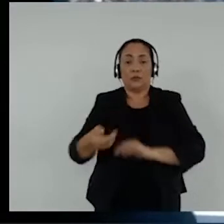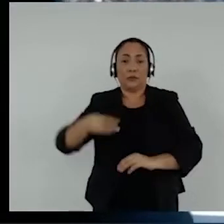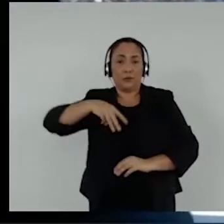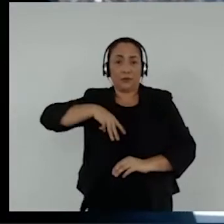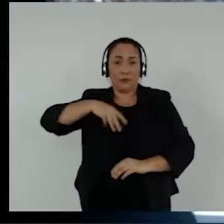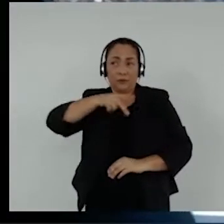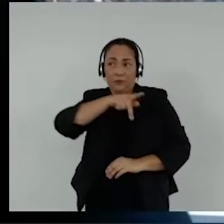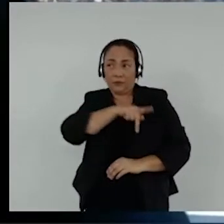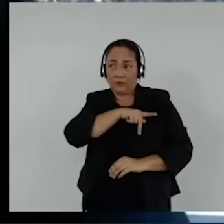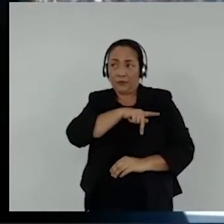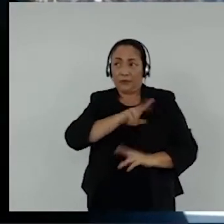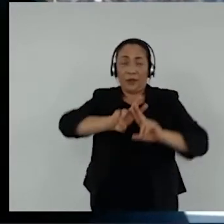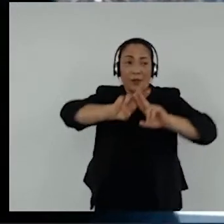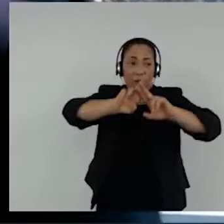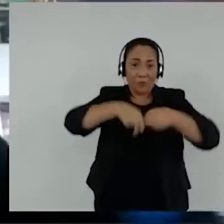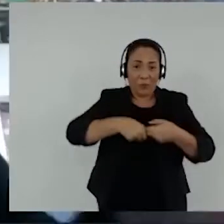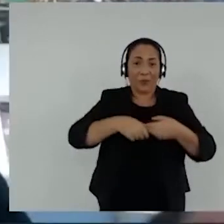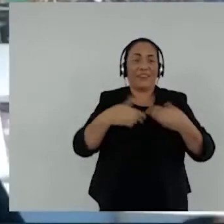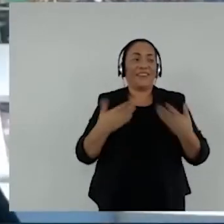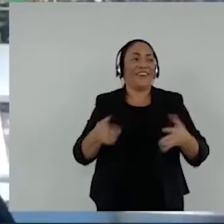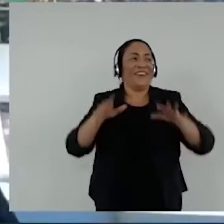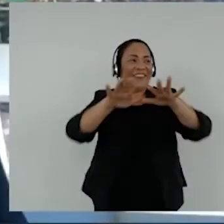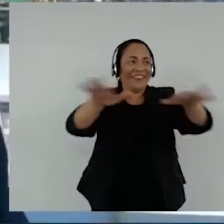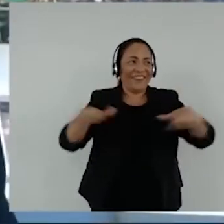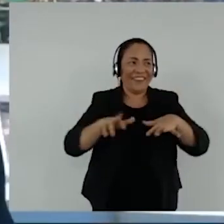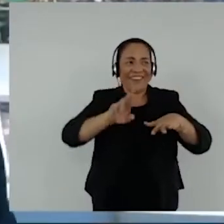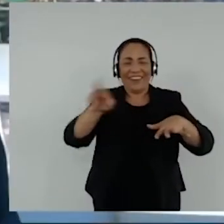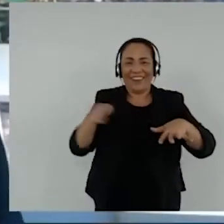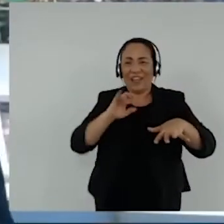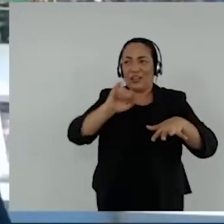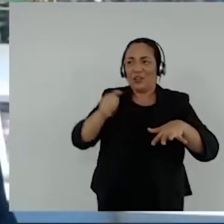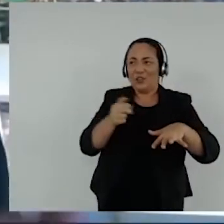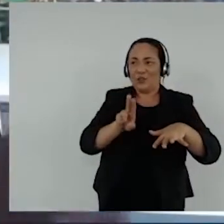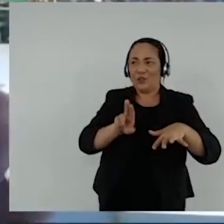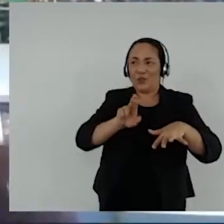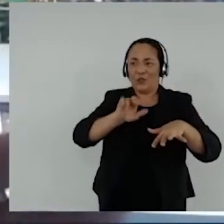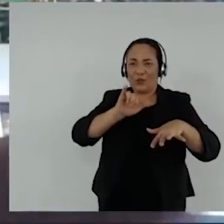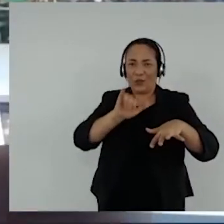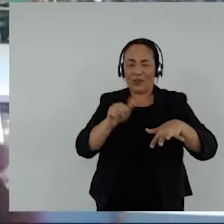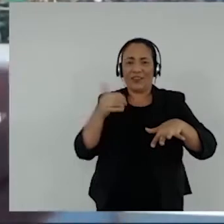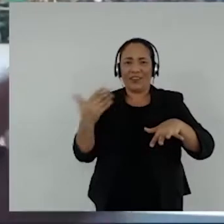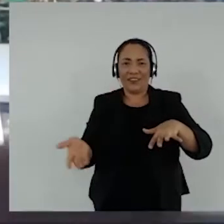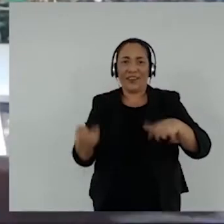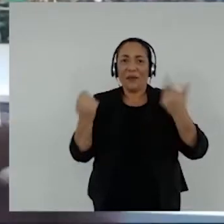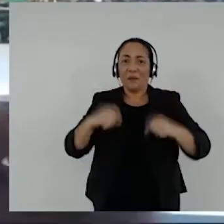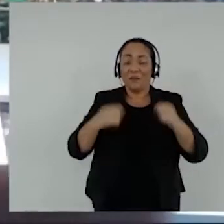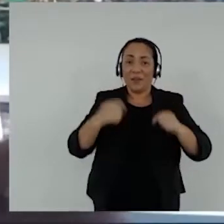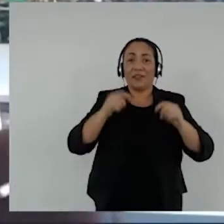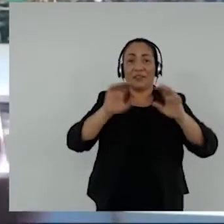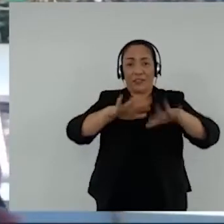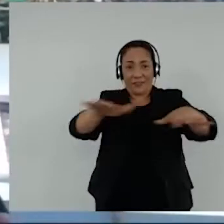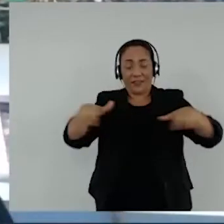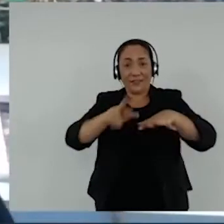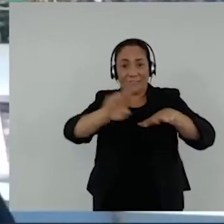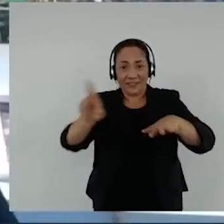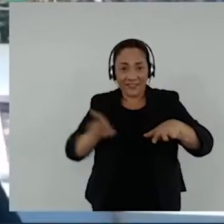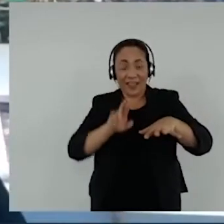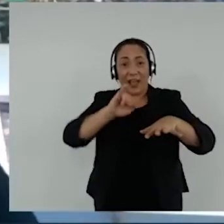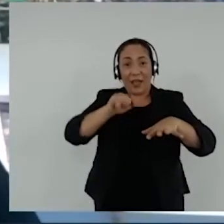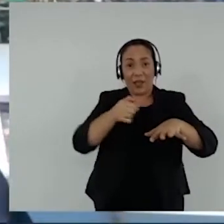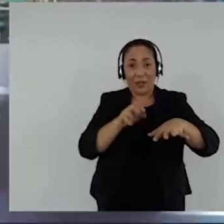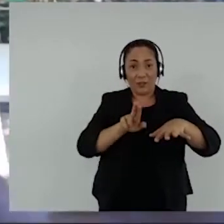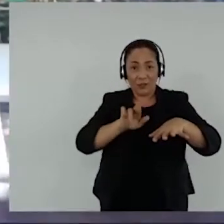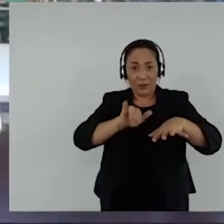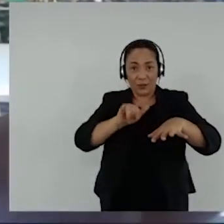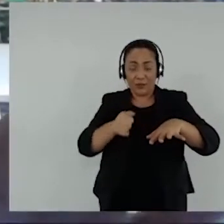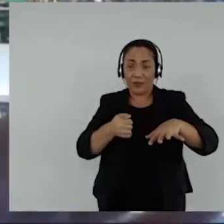quero me ocupar nessa tarde de hoje, o Tribunal do Júri em tempo de pandemia. A realização dessas sessões pelo julgamento do Tribunal do Júri, elas